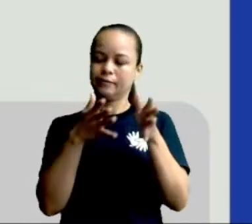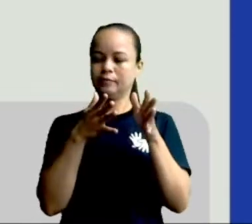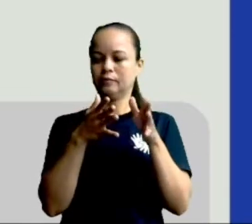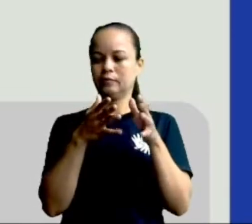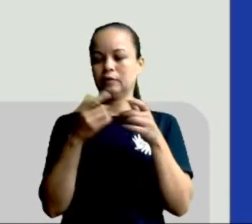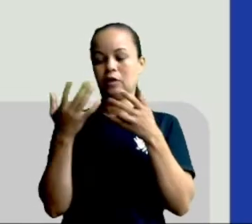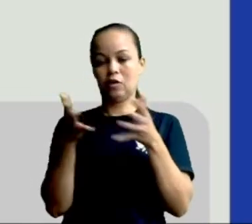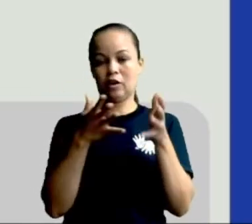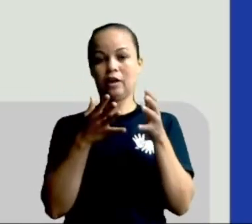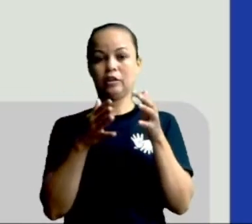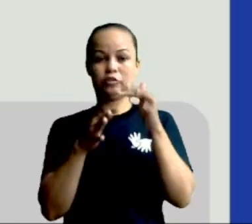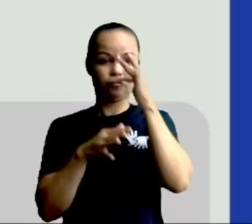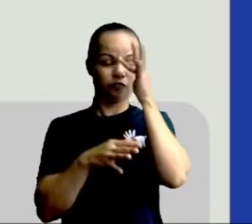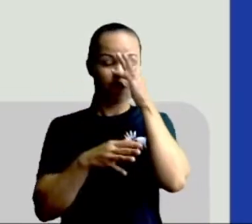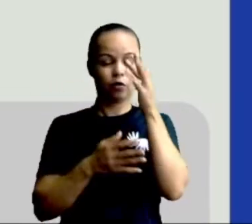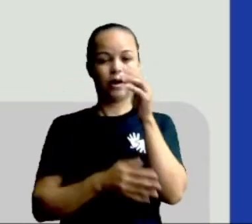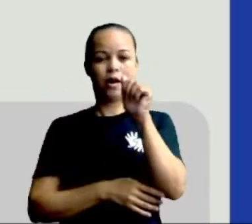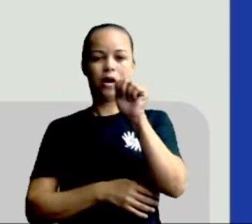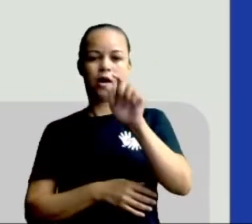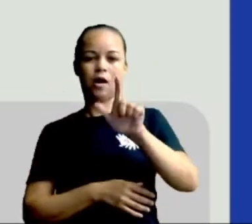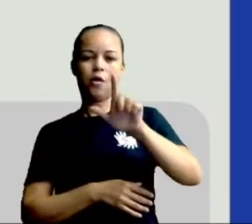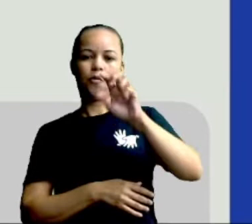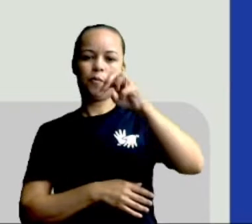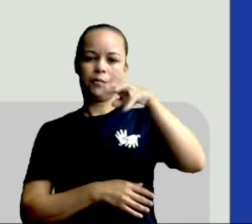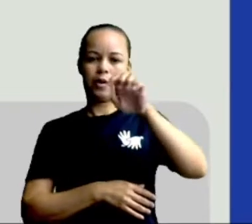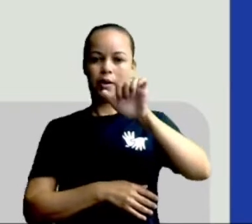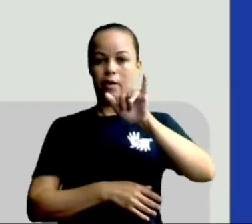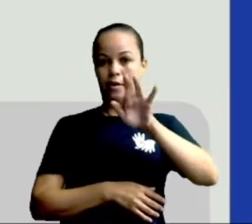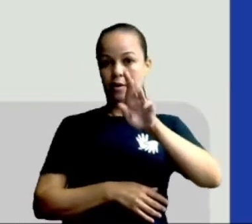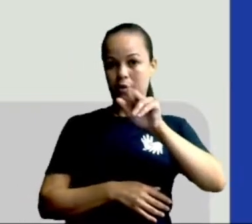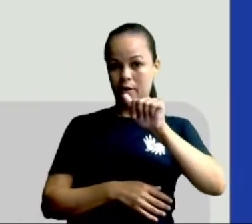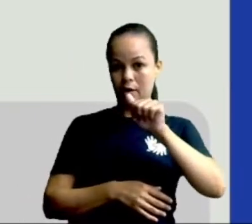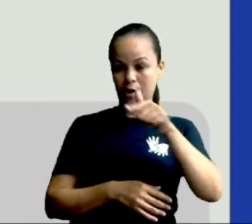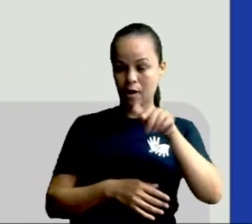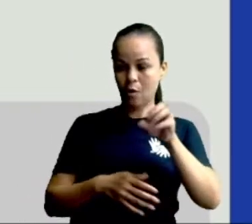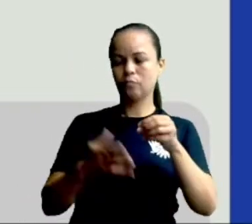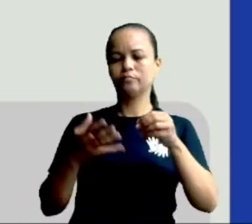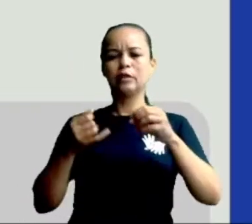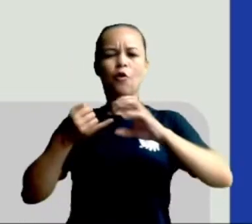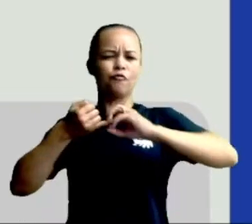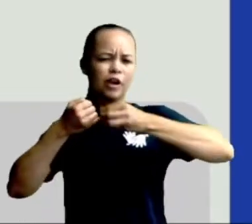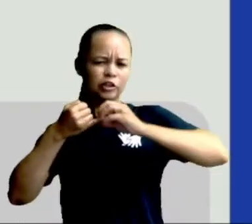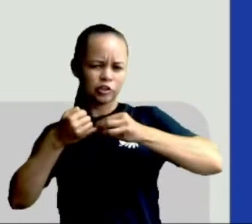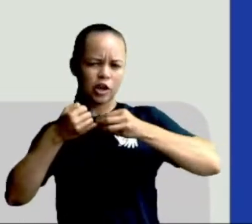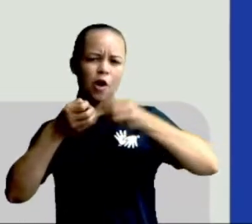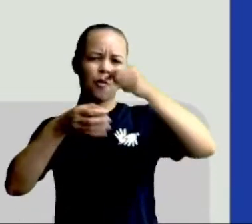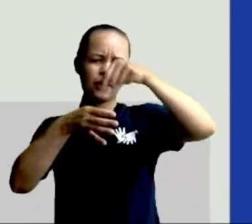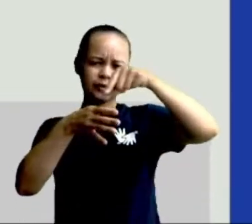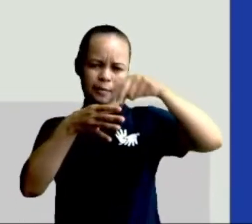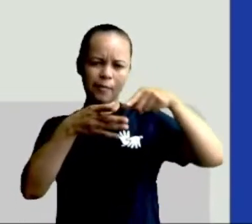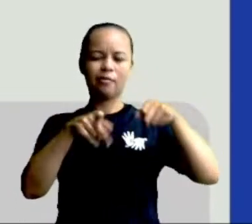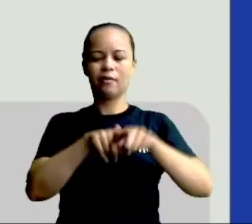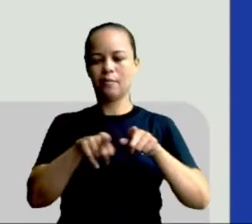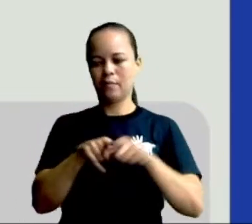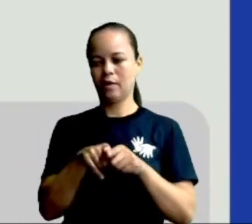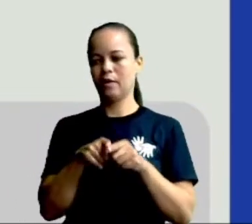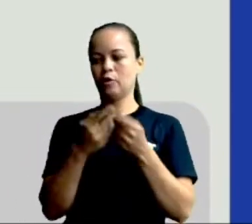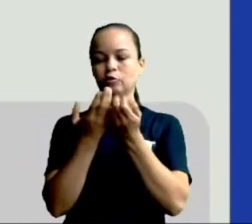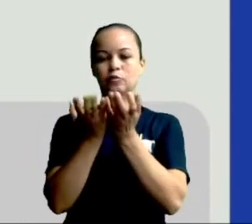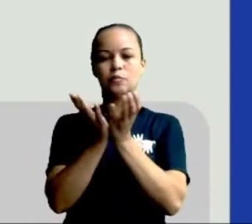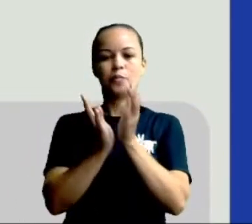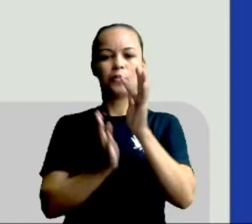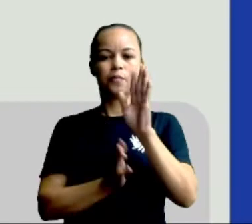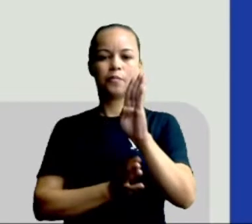do almeirão, que são utilizadas na salada. O feijão é um tipo de semente. Os brócolis, por exemplo,